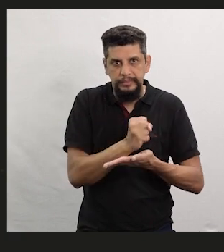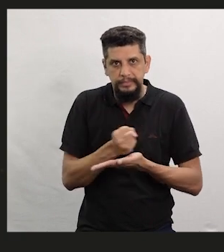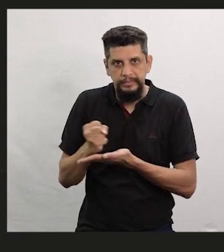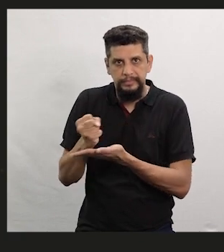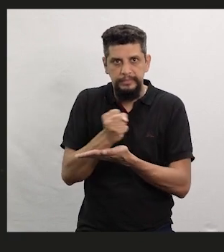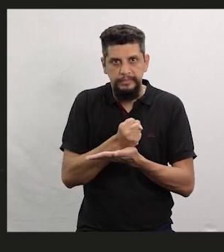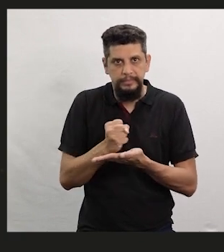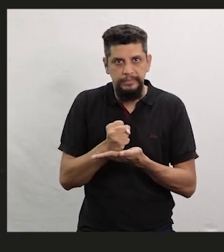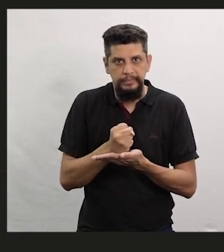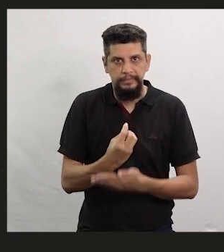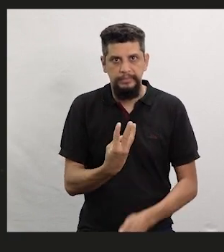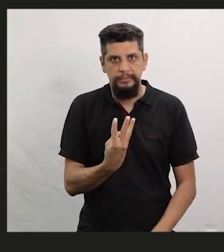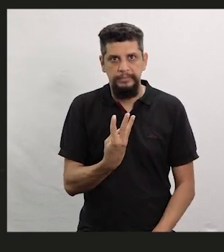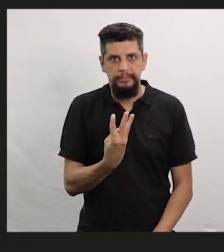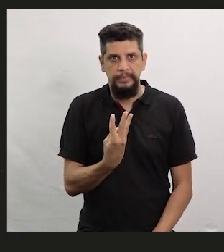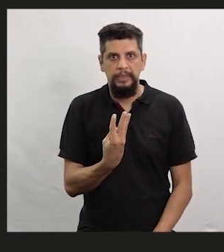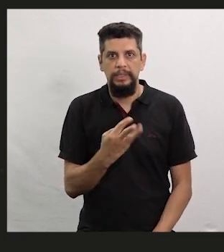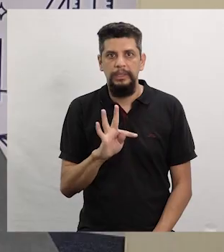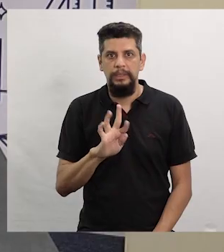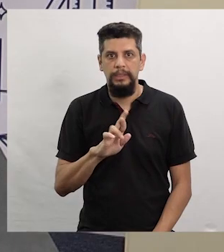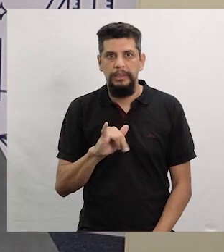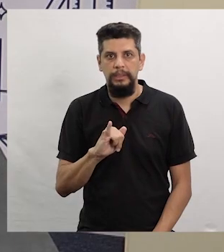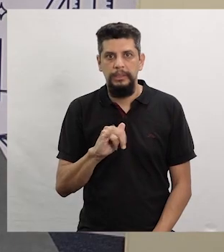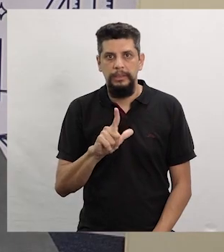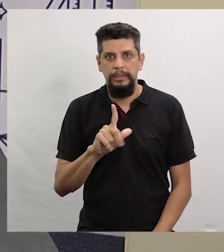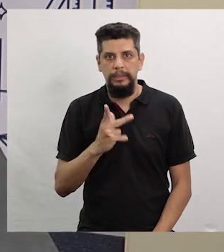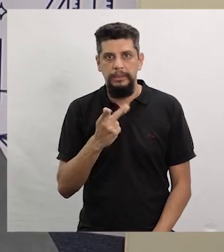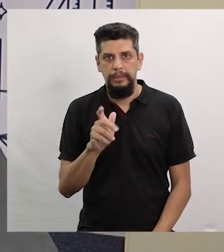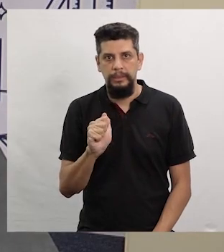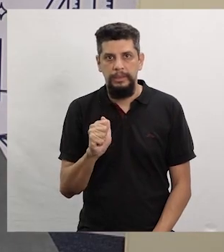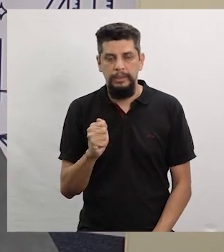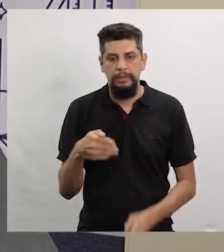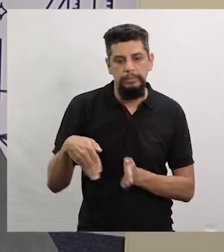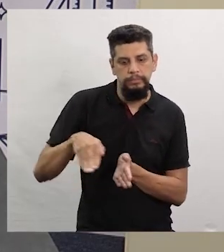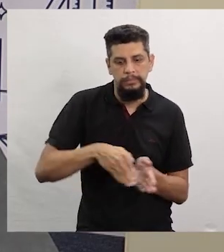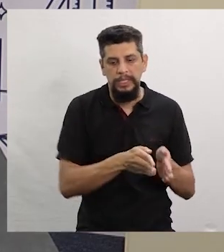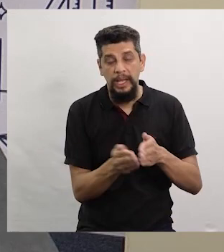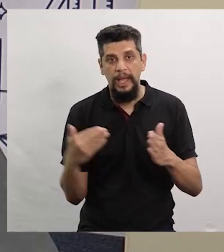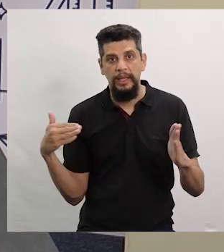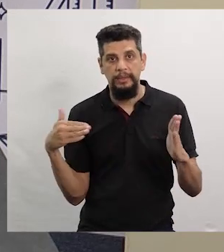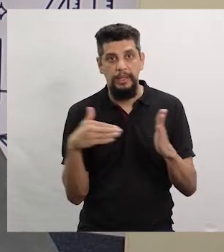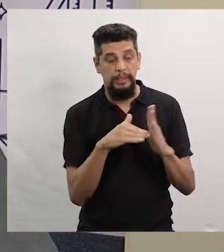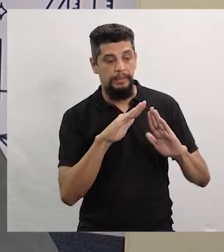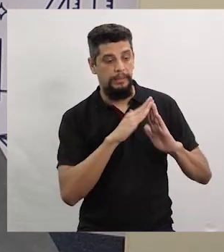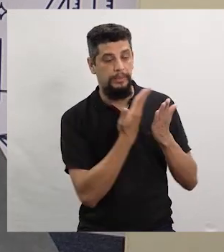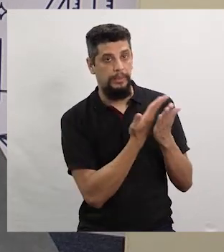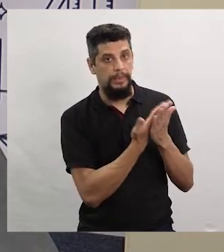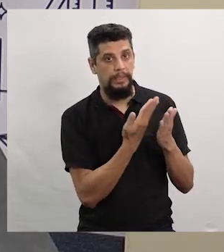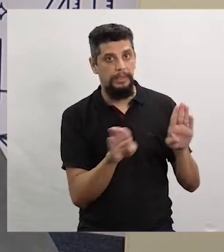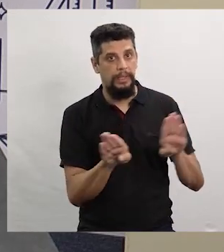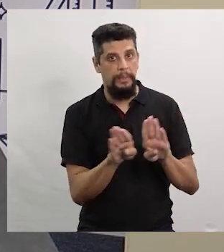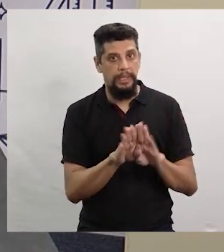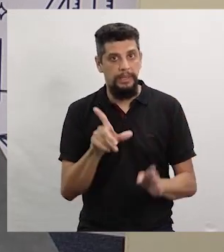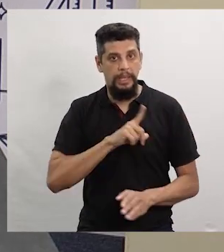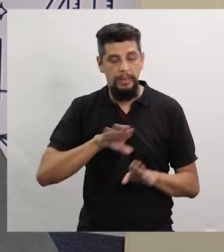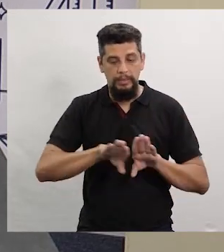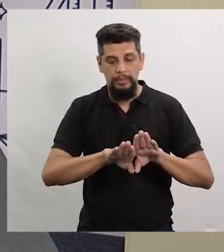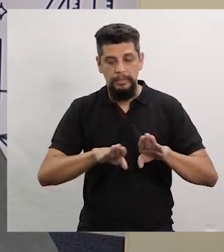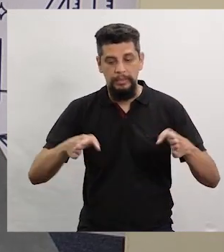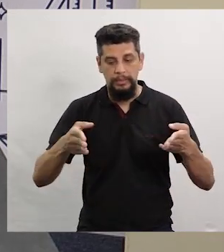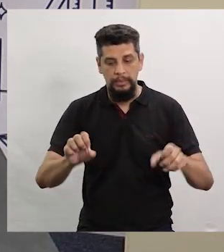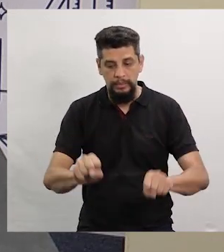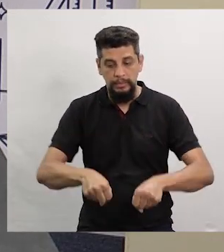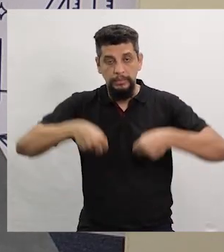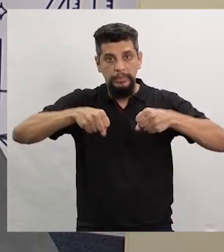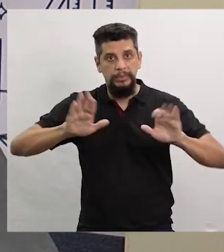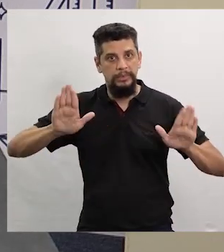a trilha até a escola e para finalizar nós temos aquele baú surpresa